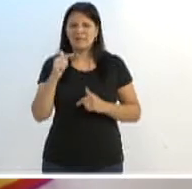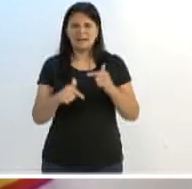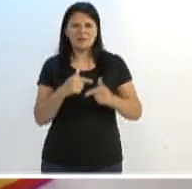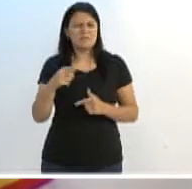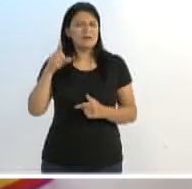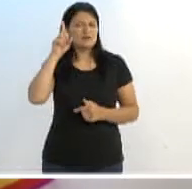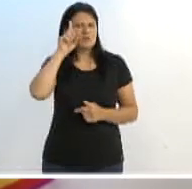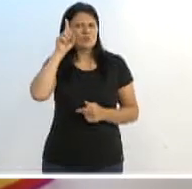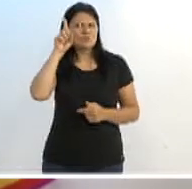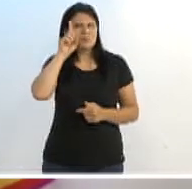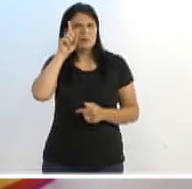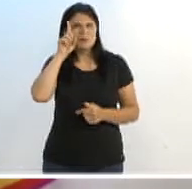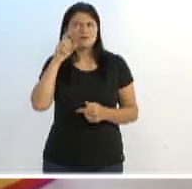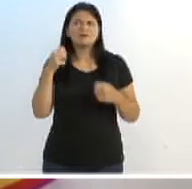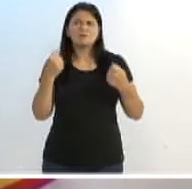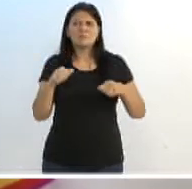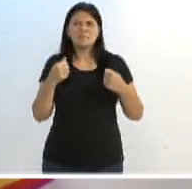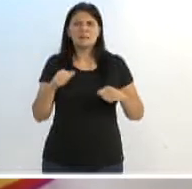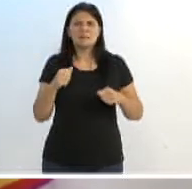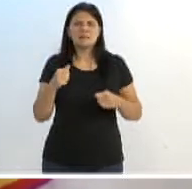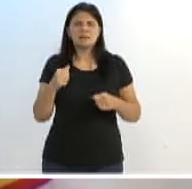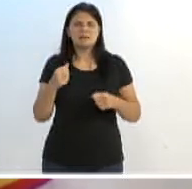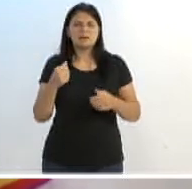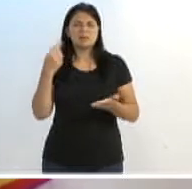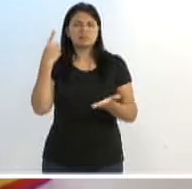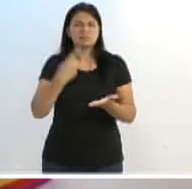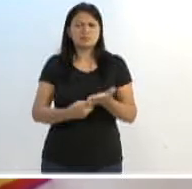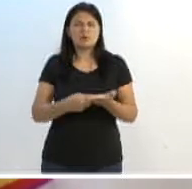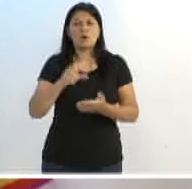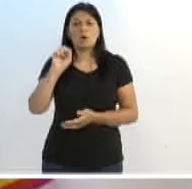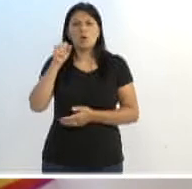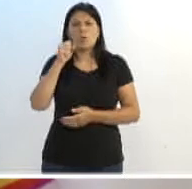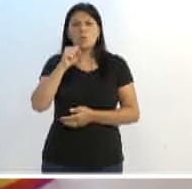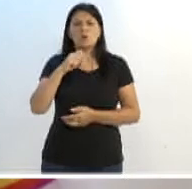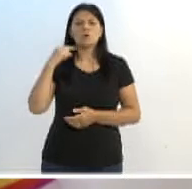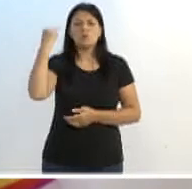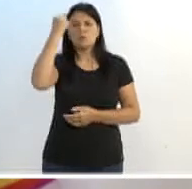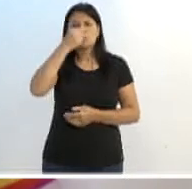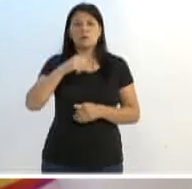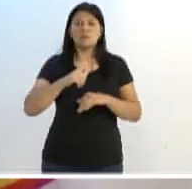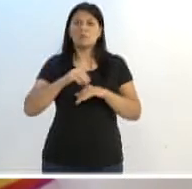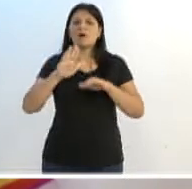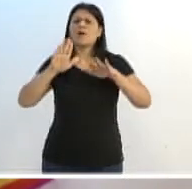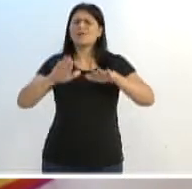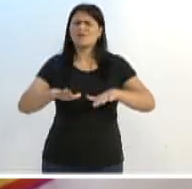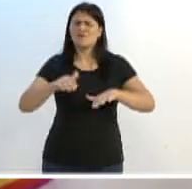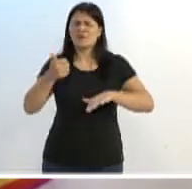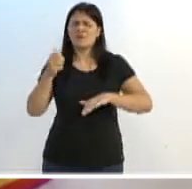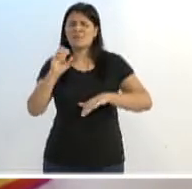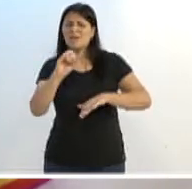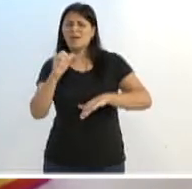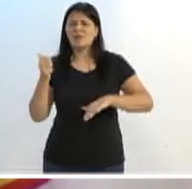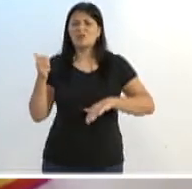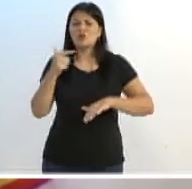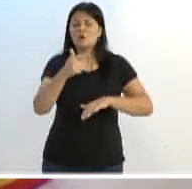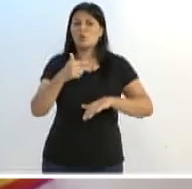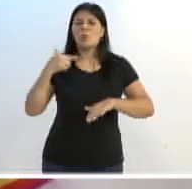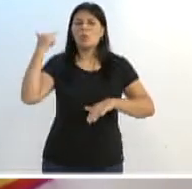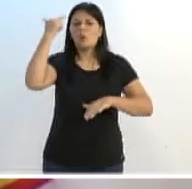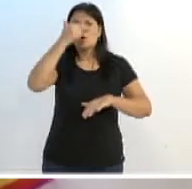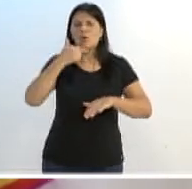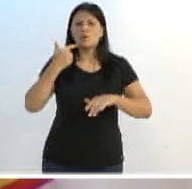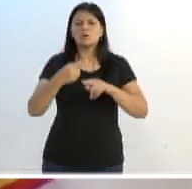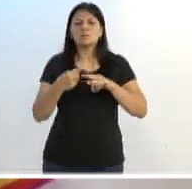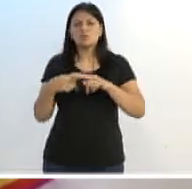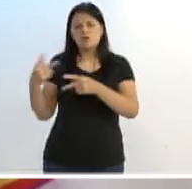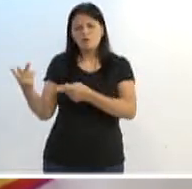dias, nós temos que cumprir no mínimo 8 horas, mas a gente fica aqui muito mais, 10, 12 horas, porque conta as visitas